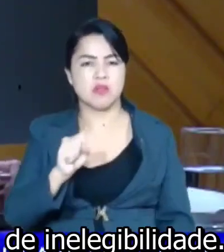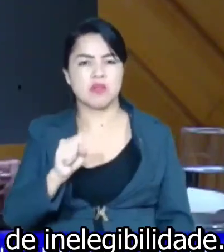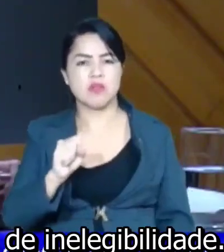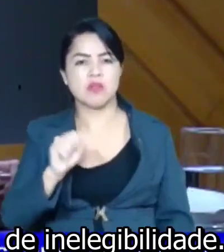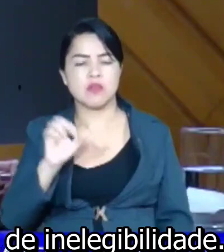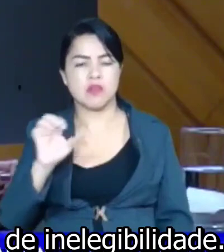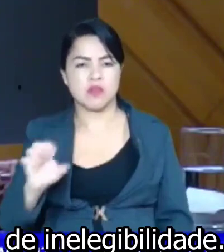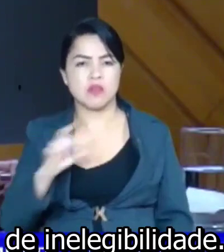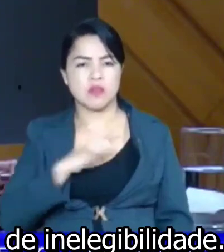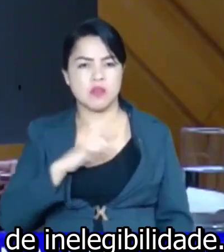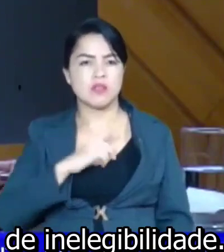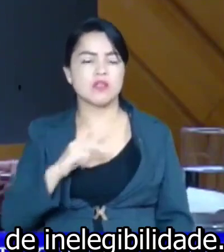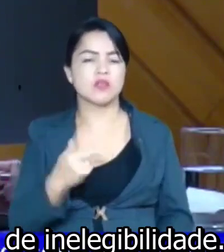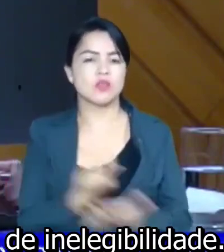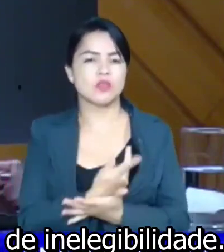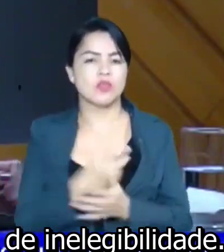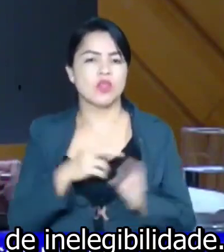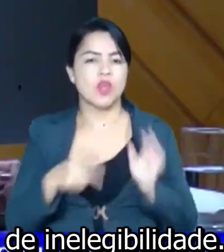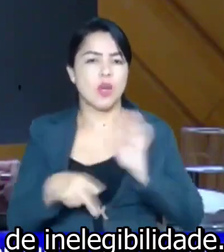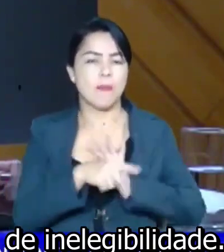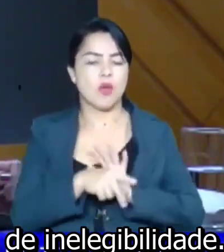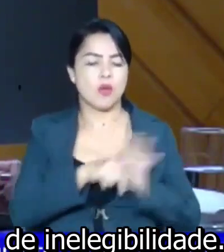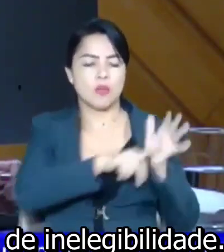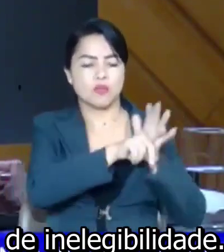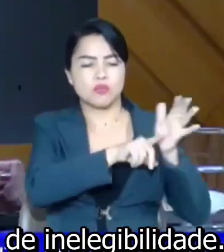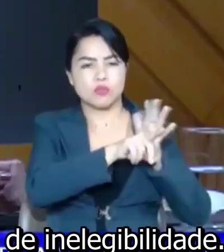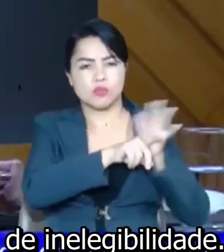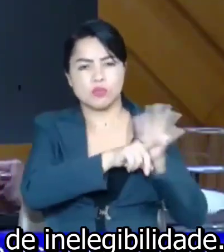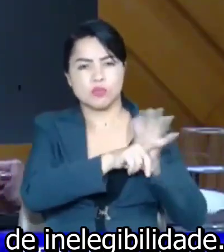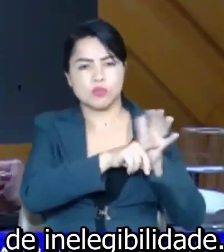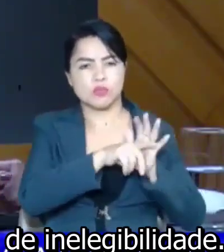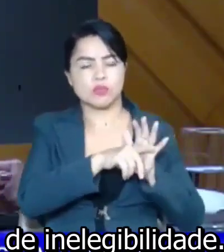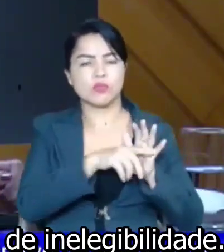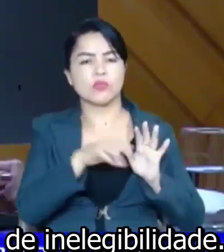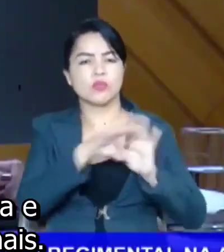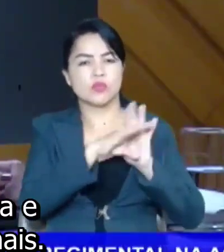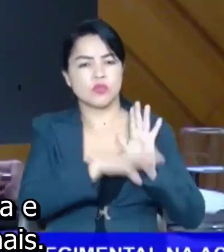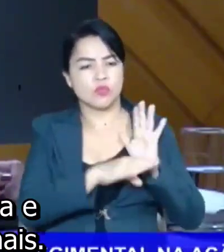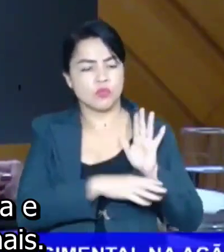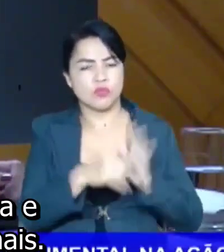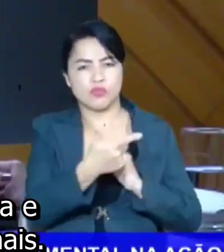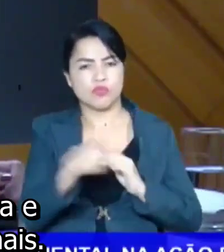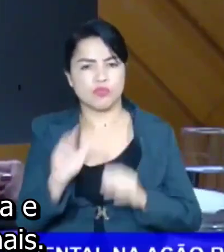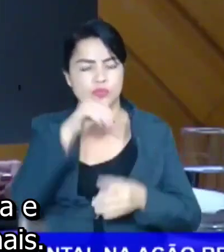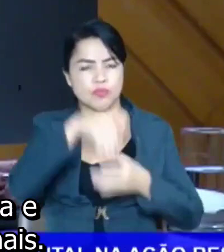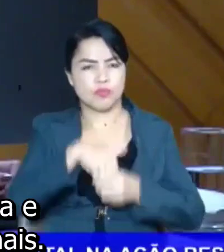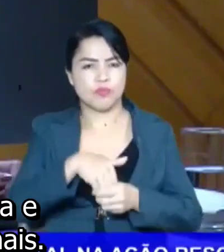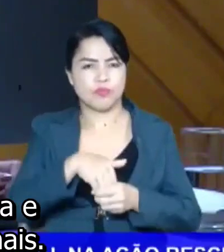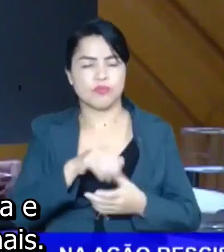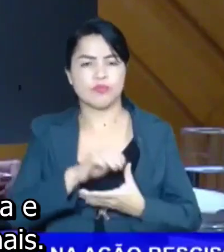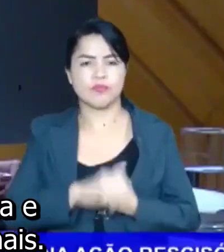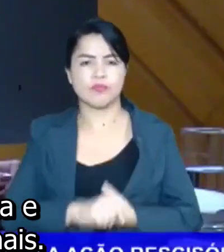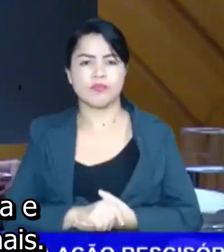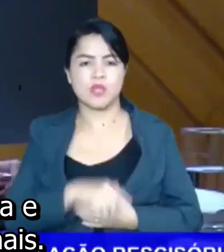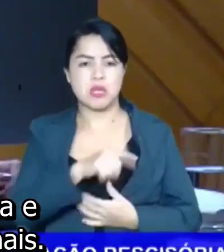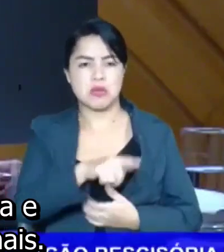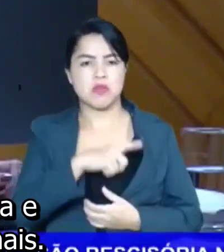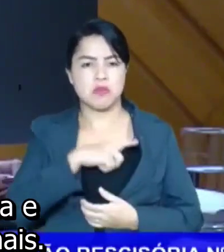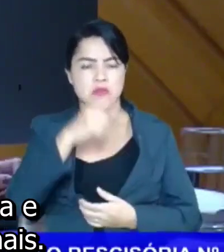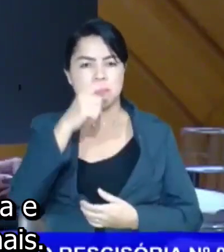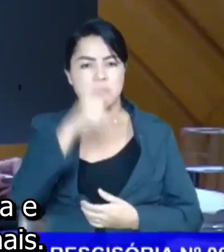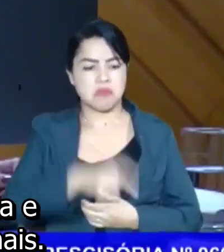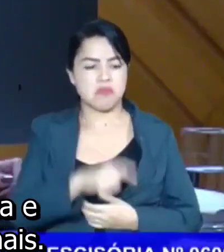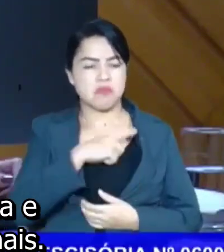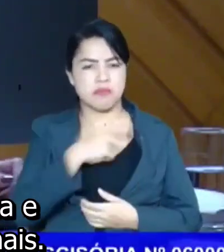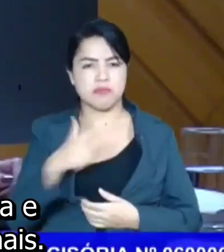se coaduna quando a própria Corte analisa o mérito da causa de inelegibilidade. Nos casos em que não aprecia a